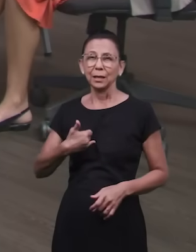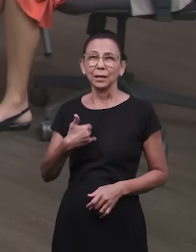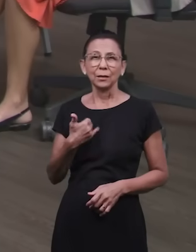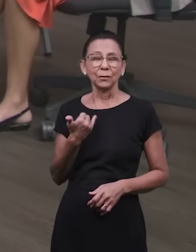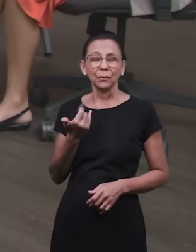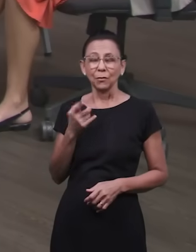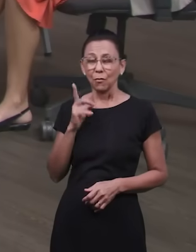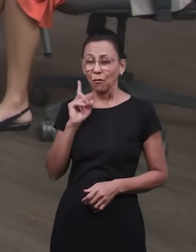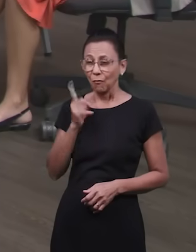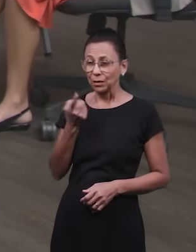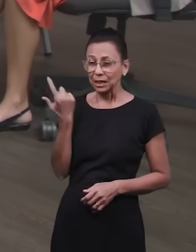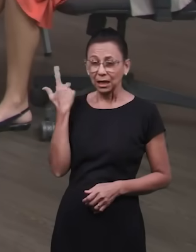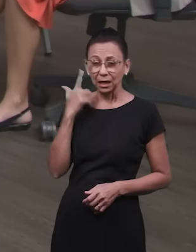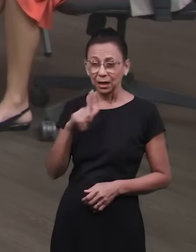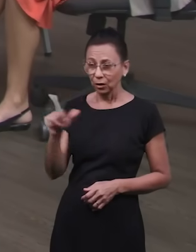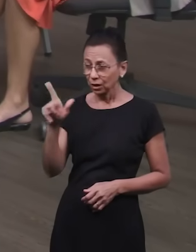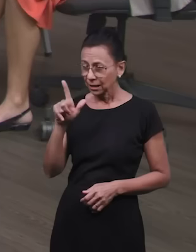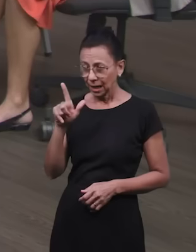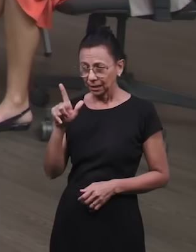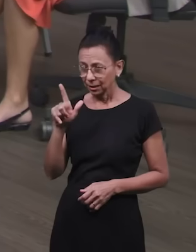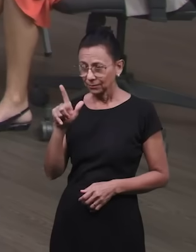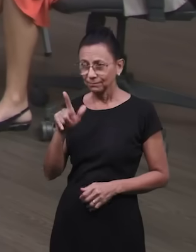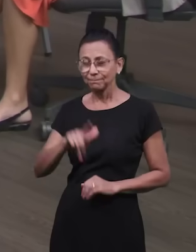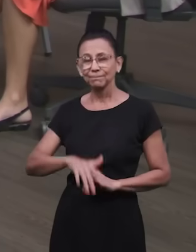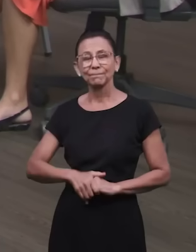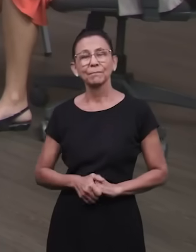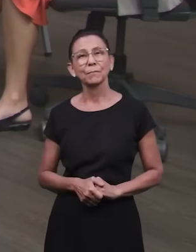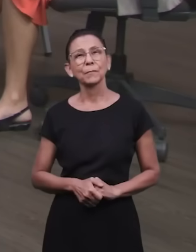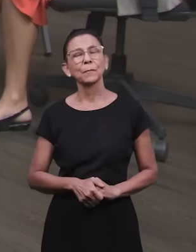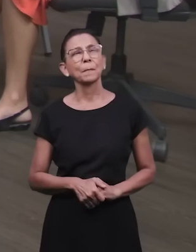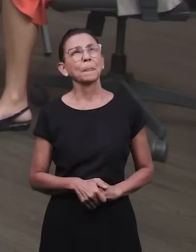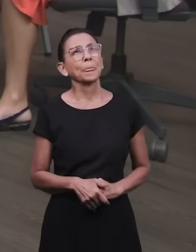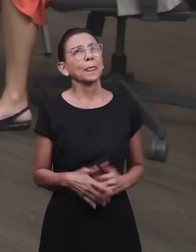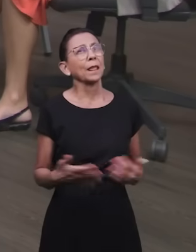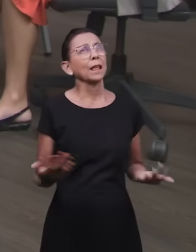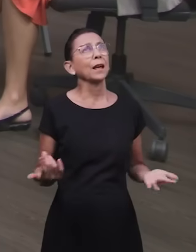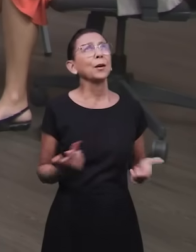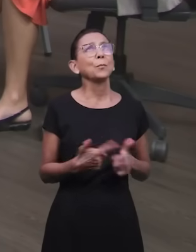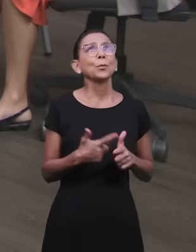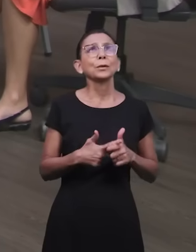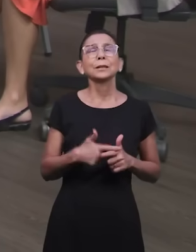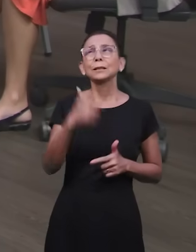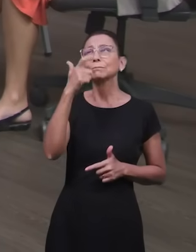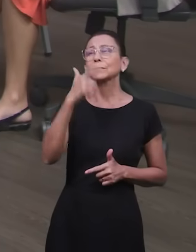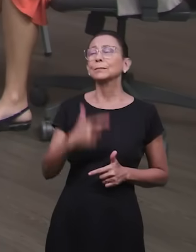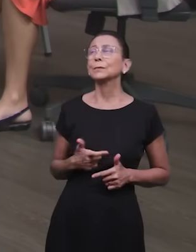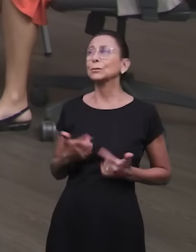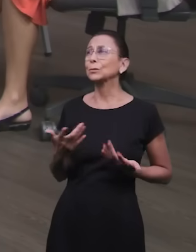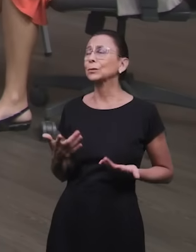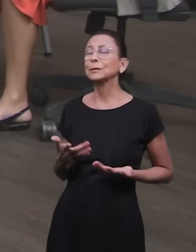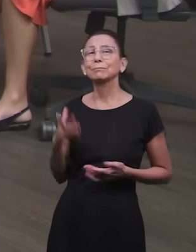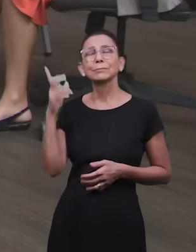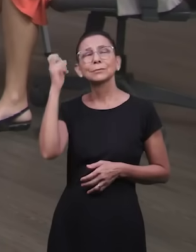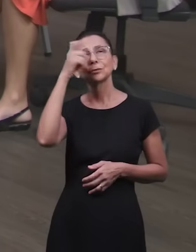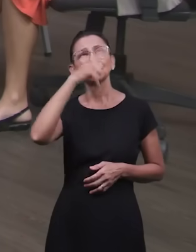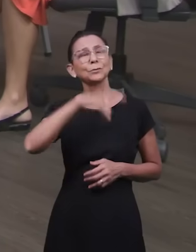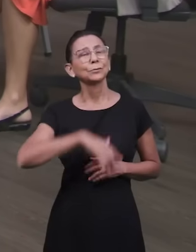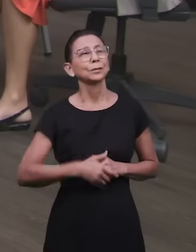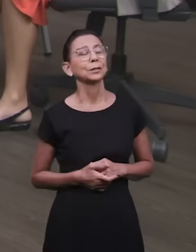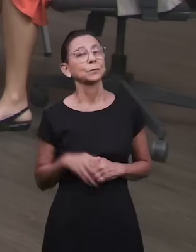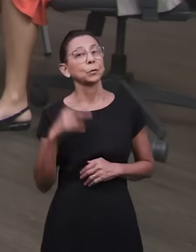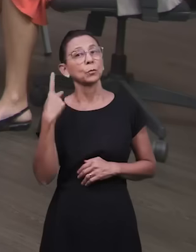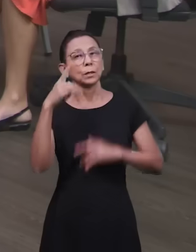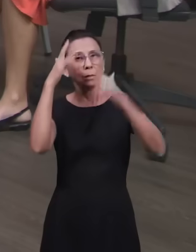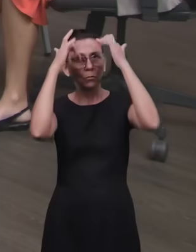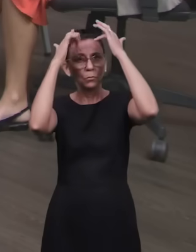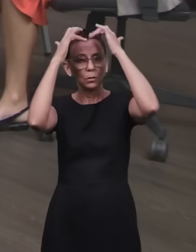Portanto, a pessoa não tem tanto controle assim. Por que eu reajo assim? Você nem lembra, porque eu tenho um circuito